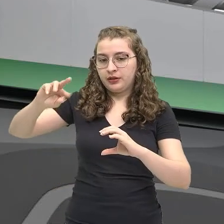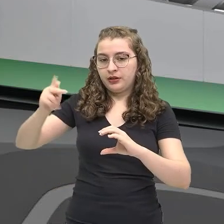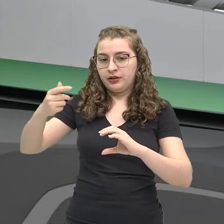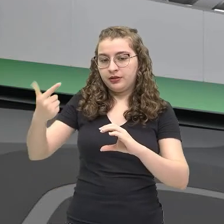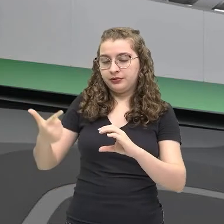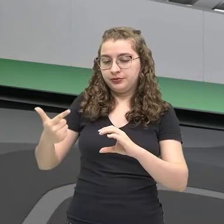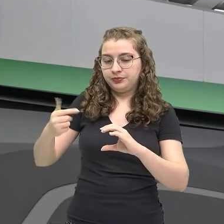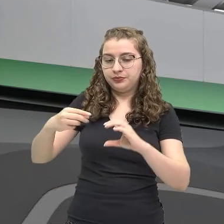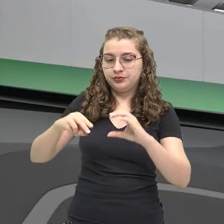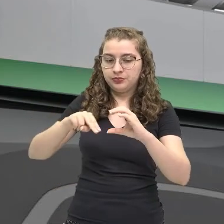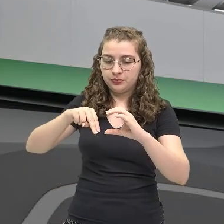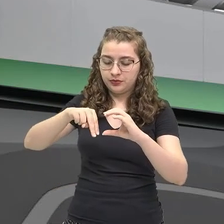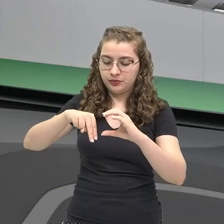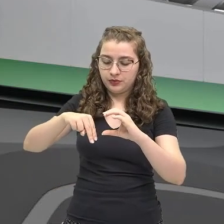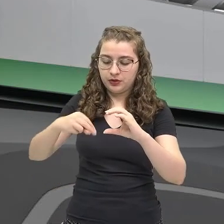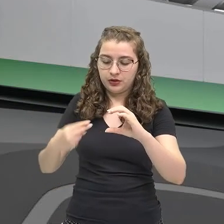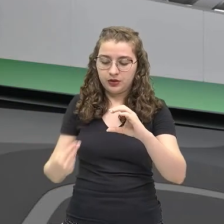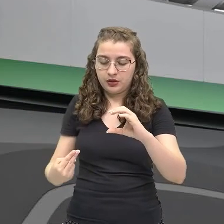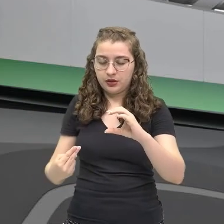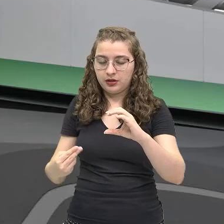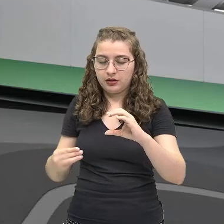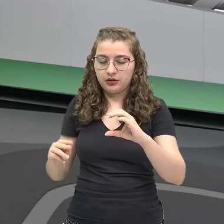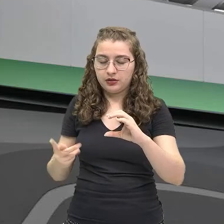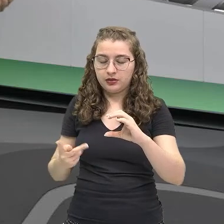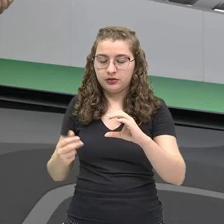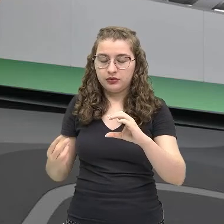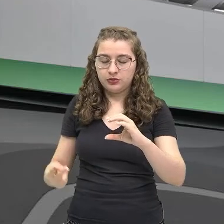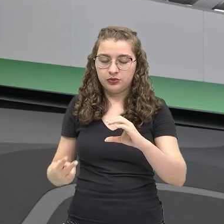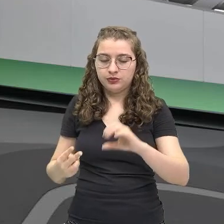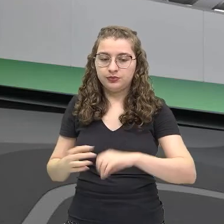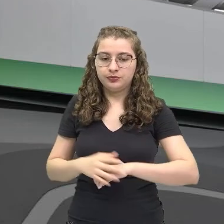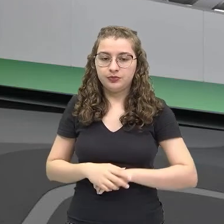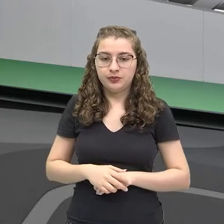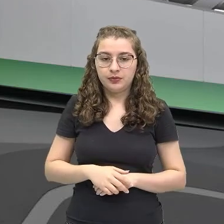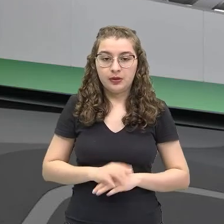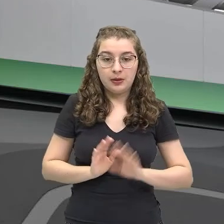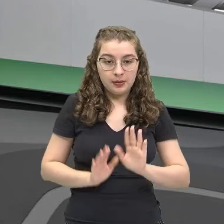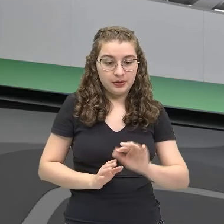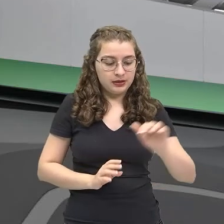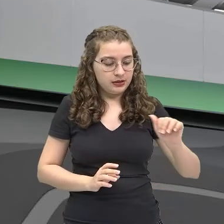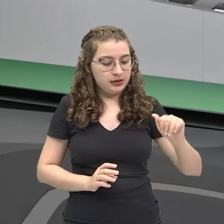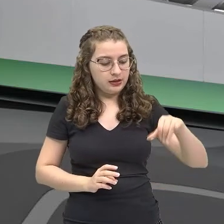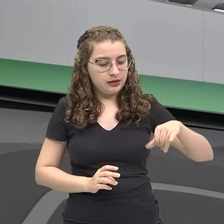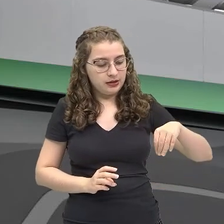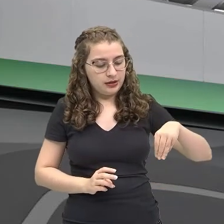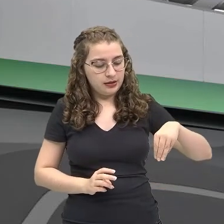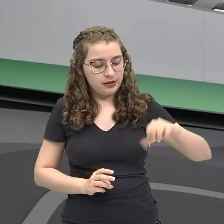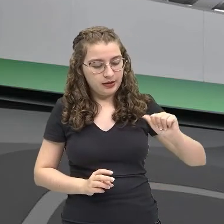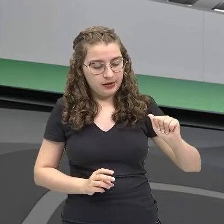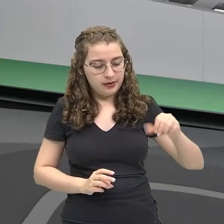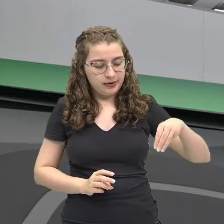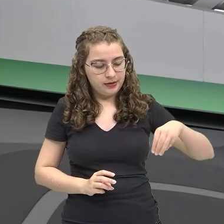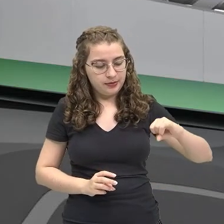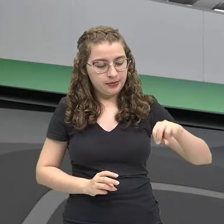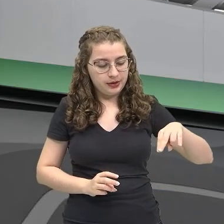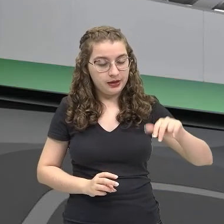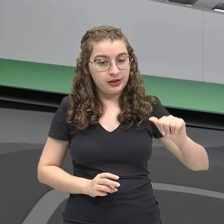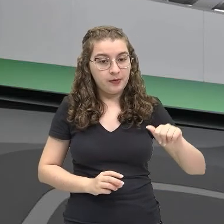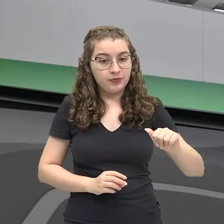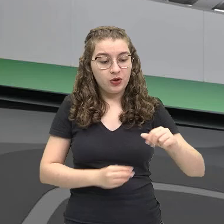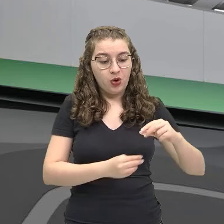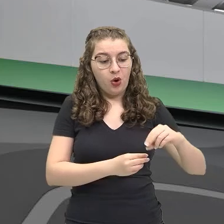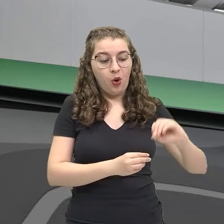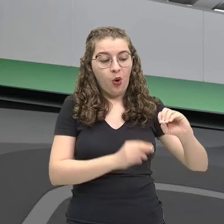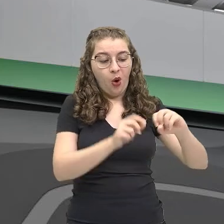ser 1, pode ser 2, mas as aminas não têm o oxigênio, então é muito